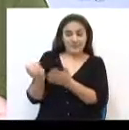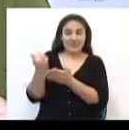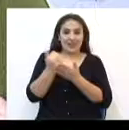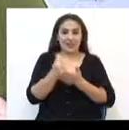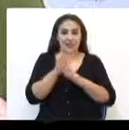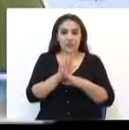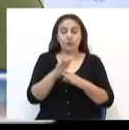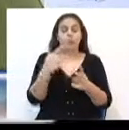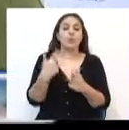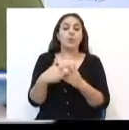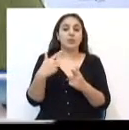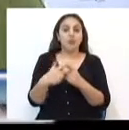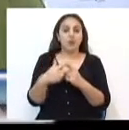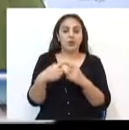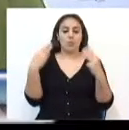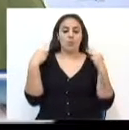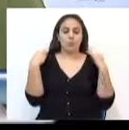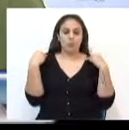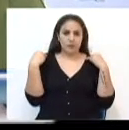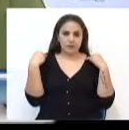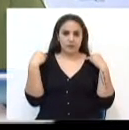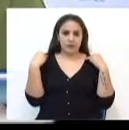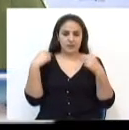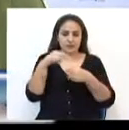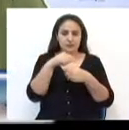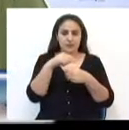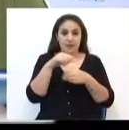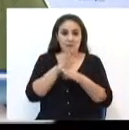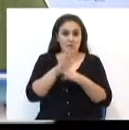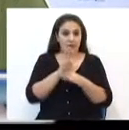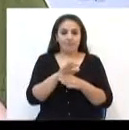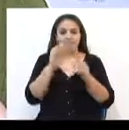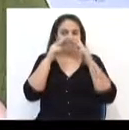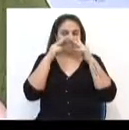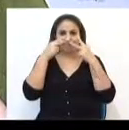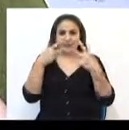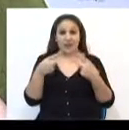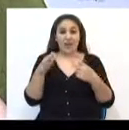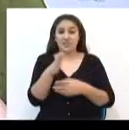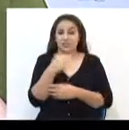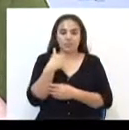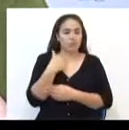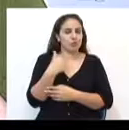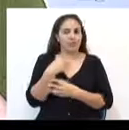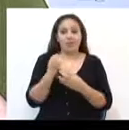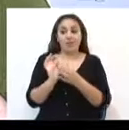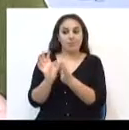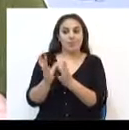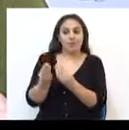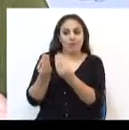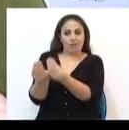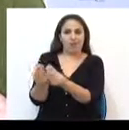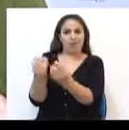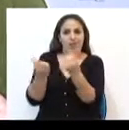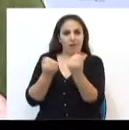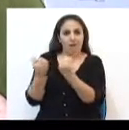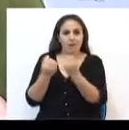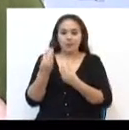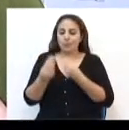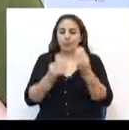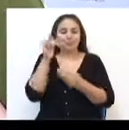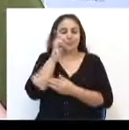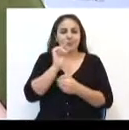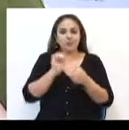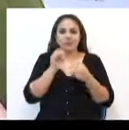porque o motorista auxiliar ele não era reconhecido pelo município. Então a gente, na verdade, não podia nem dar o carro para ele trabalhar. Mas como a gente não tem como